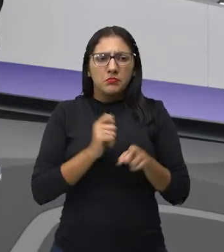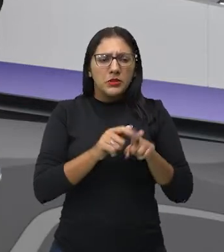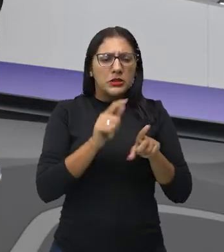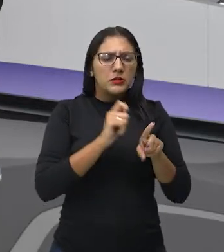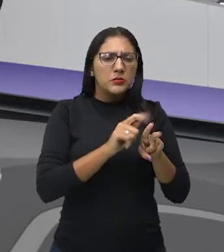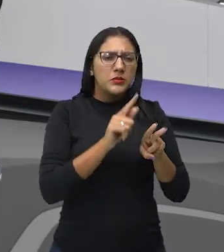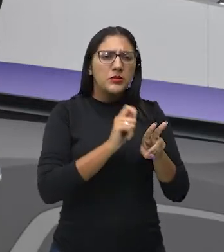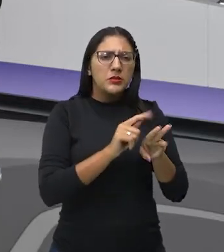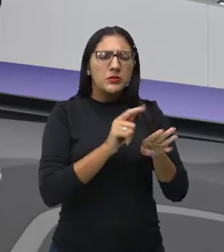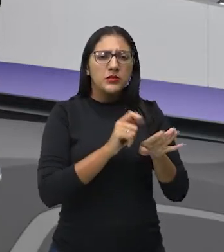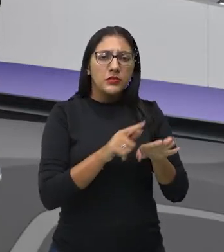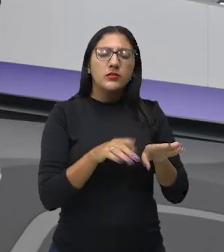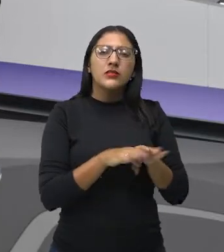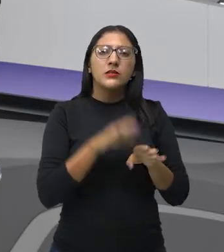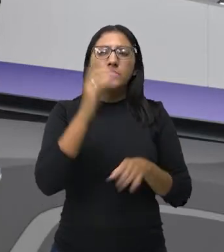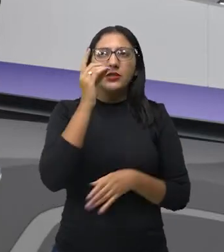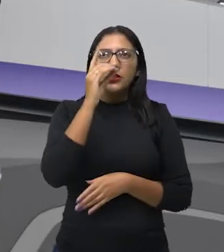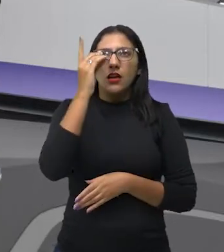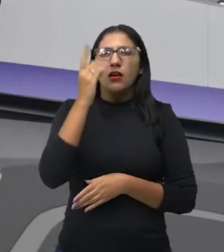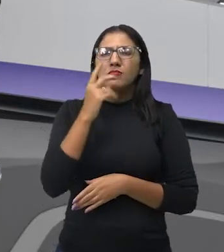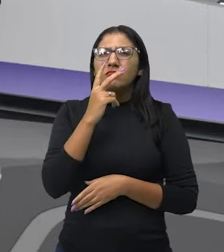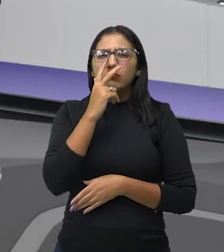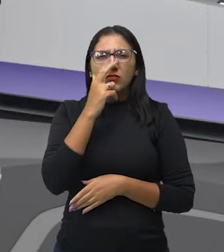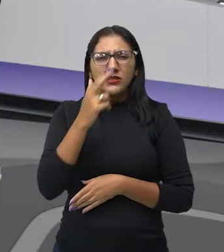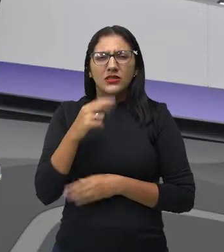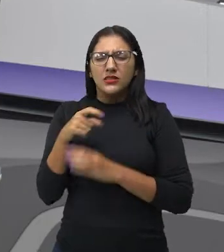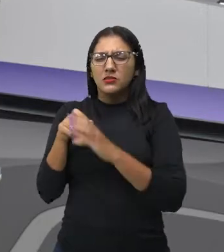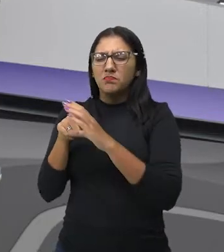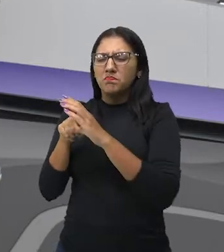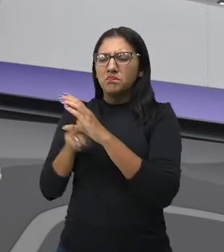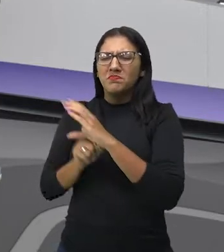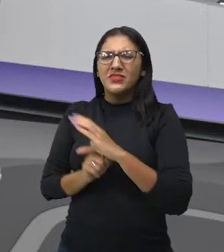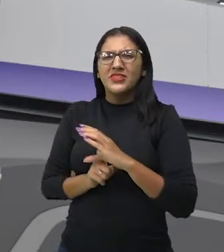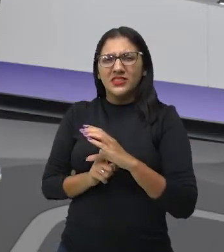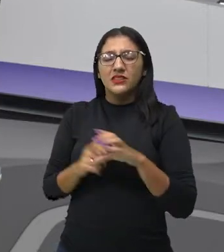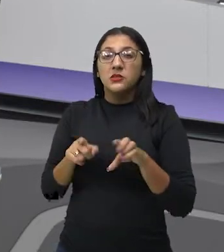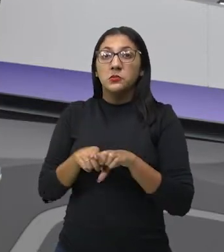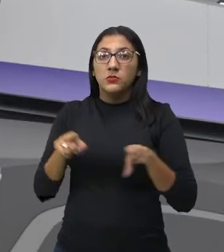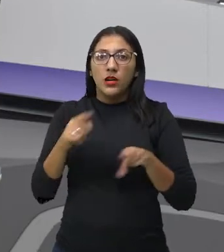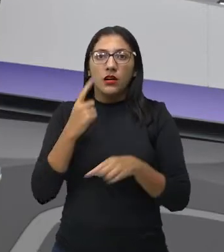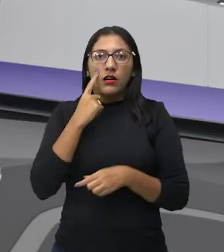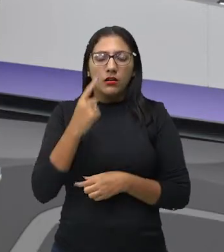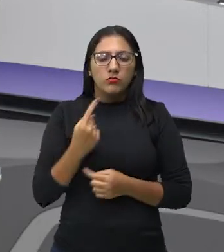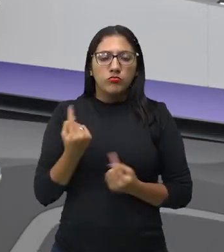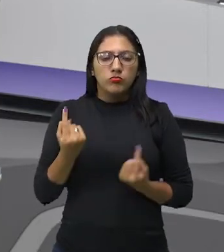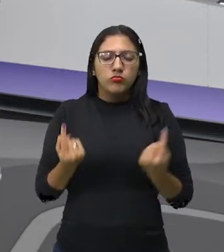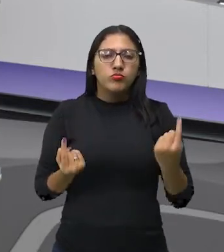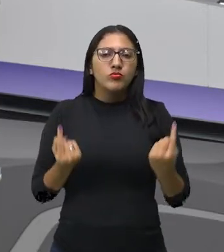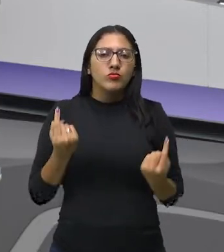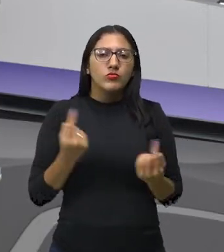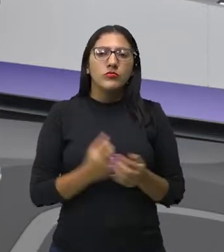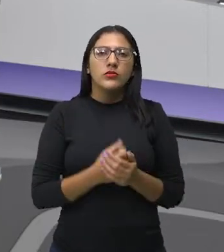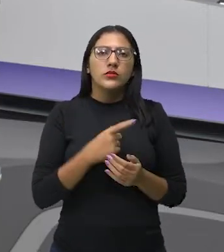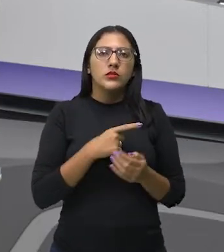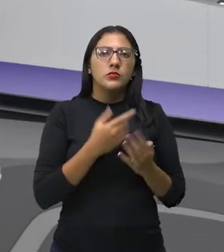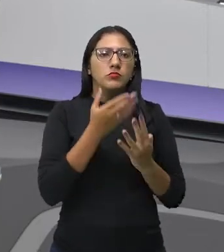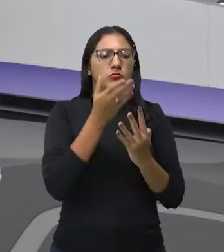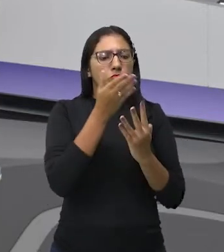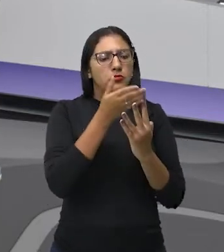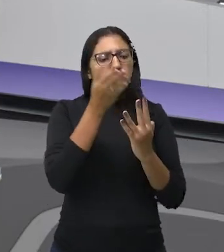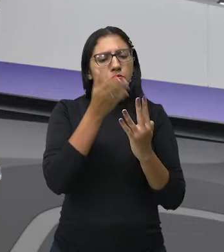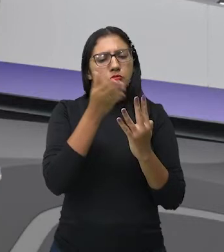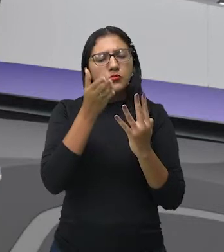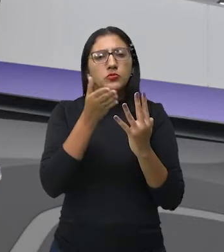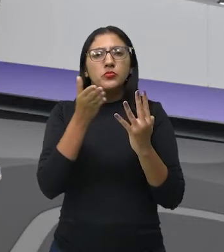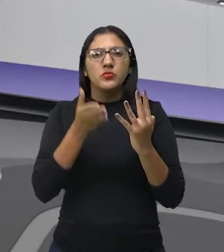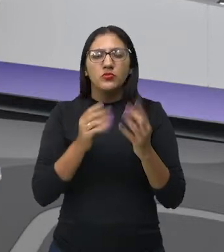parcelado dá a mesma ideia de emprestar um dinheiro, só que você vai devolver esse dinheiro em parcelas. Mas